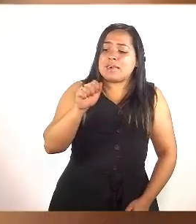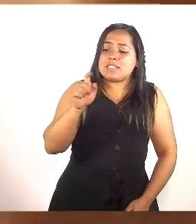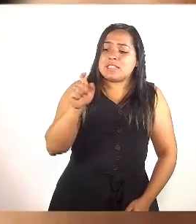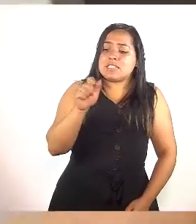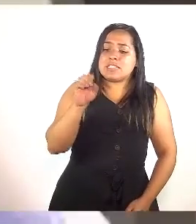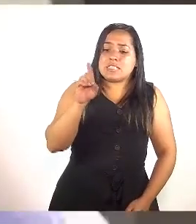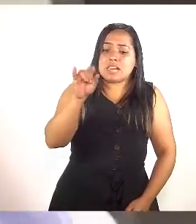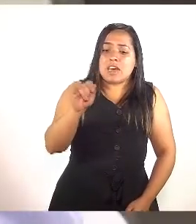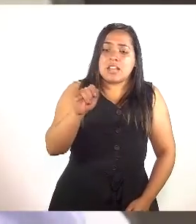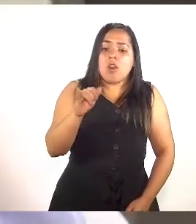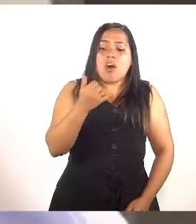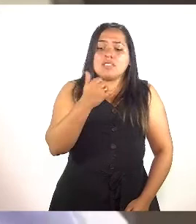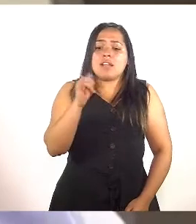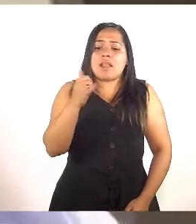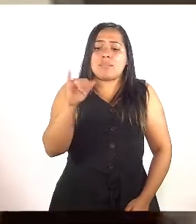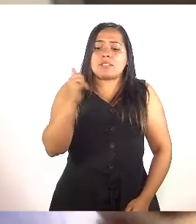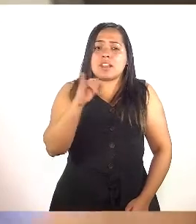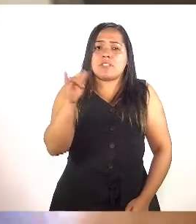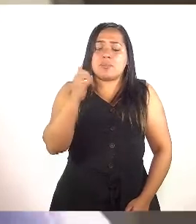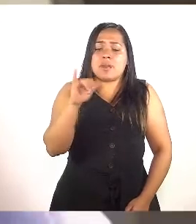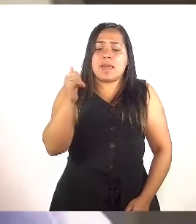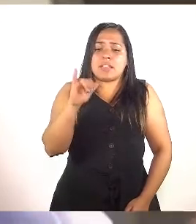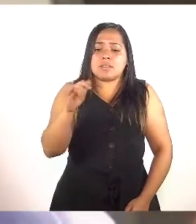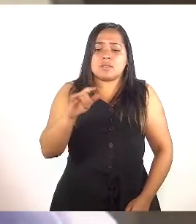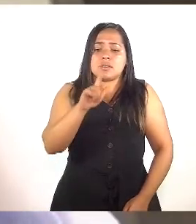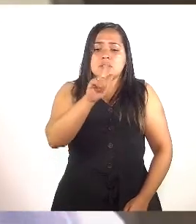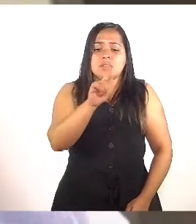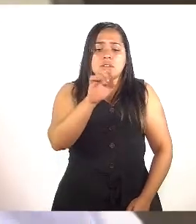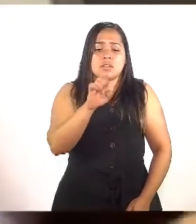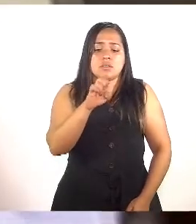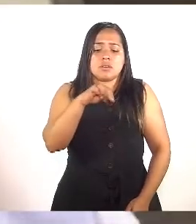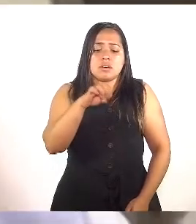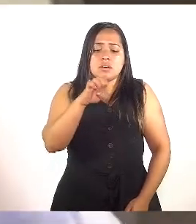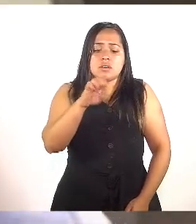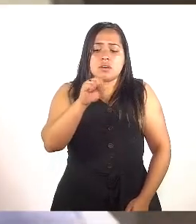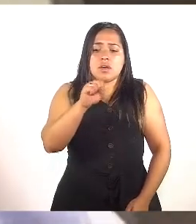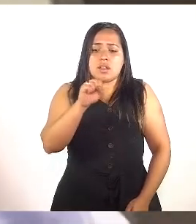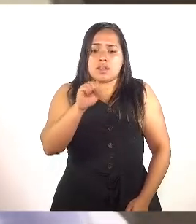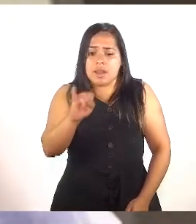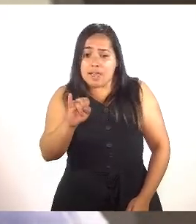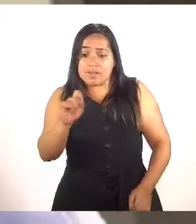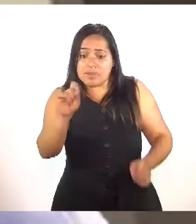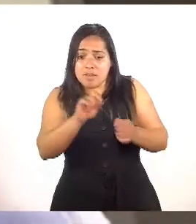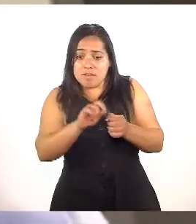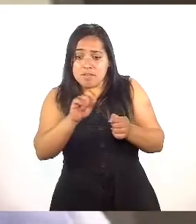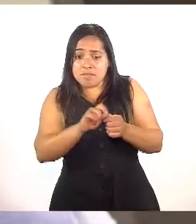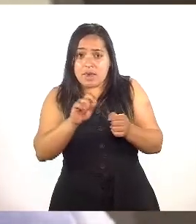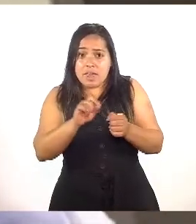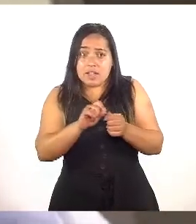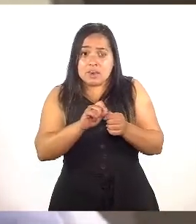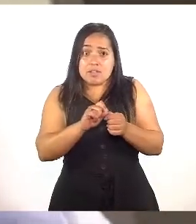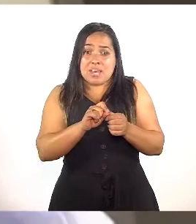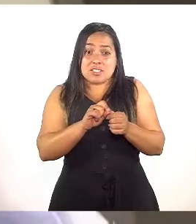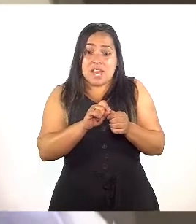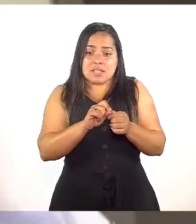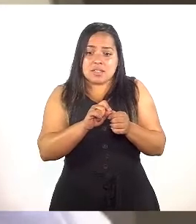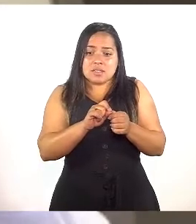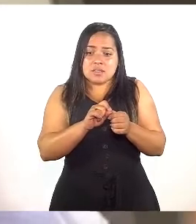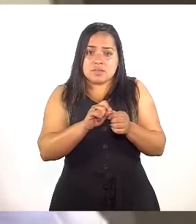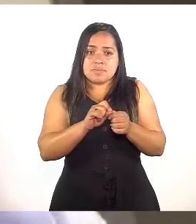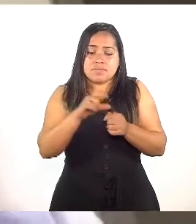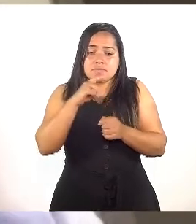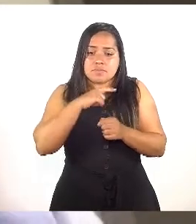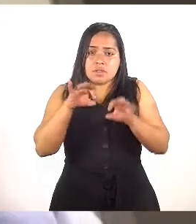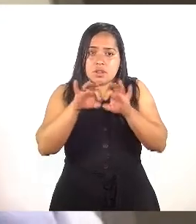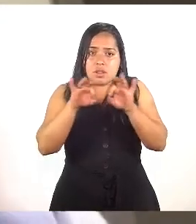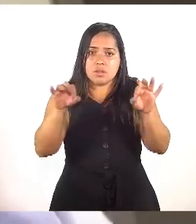até hoje, nenhum fórum foi feito, nenhuma reunião, nenhuma audiência para discutir o saneamento da